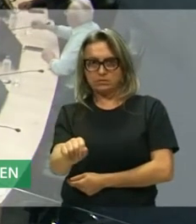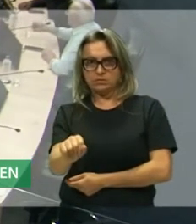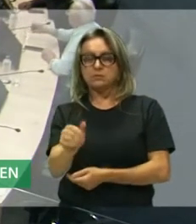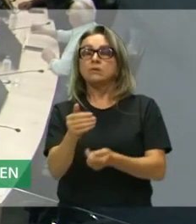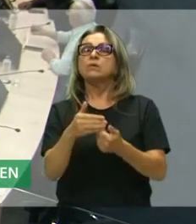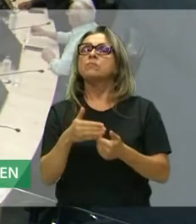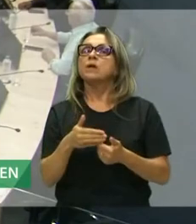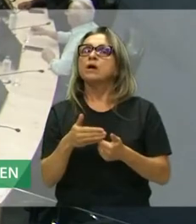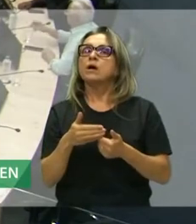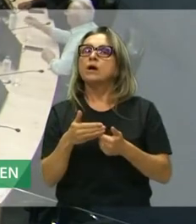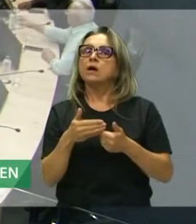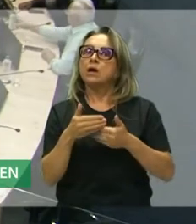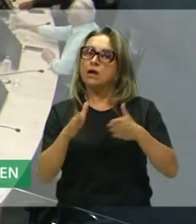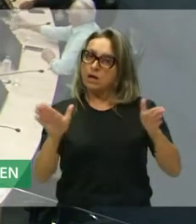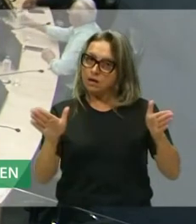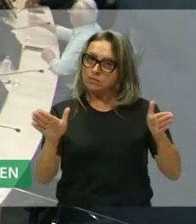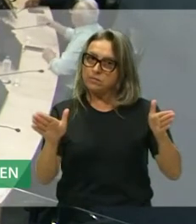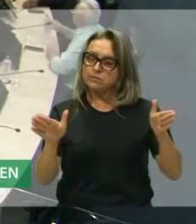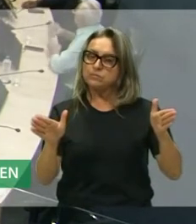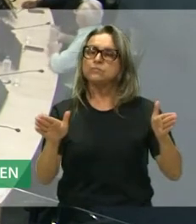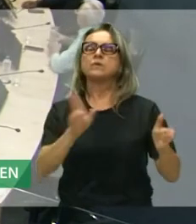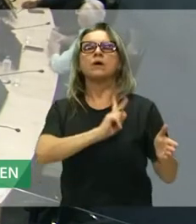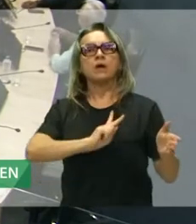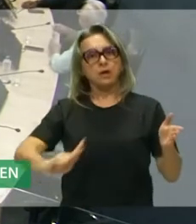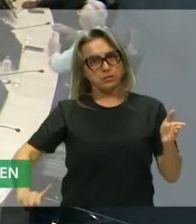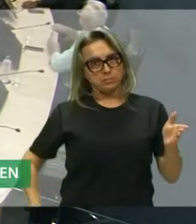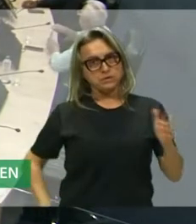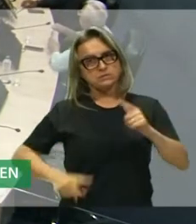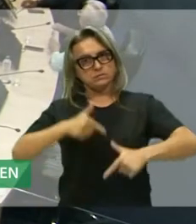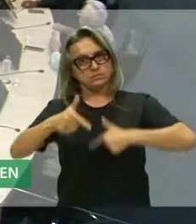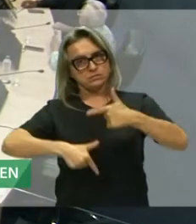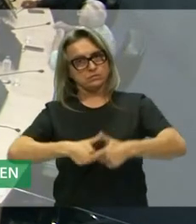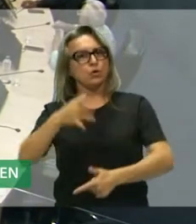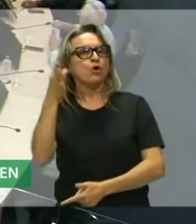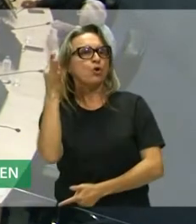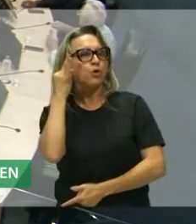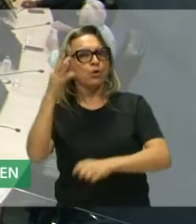a abertura oficial e a presidência dos trabalhos. Uma ótima audiência a todos.